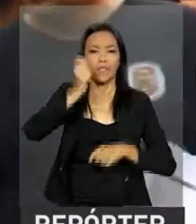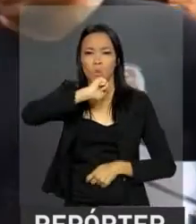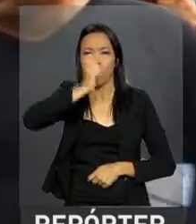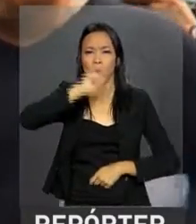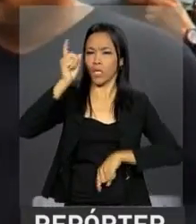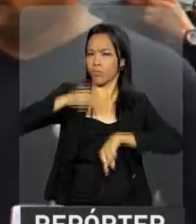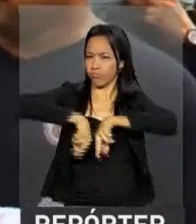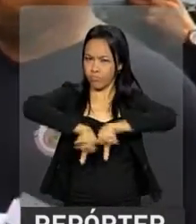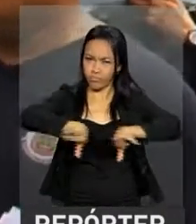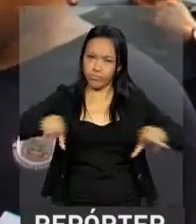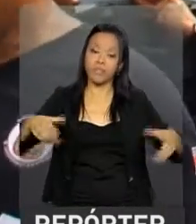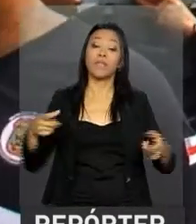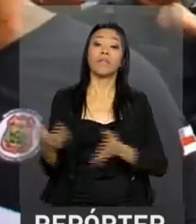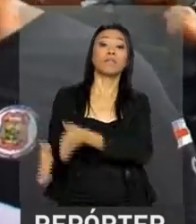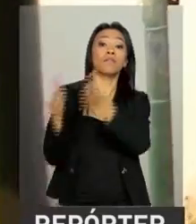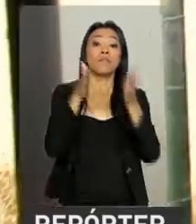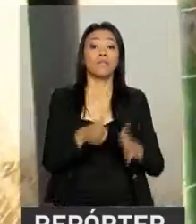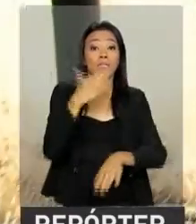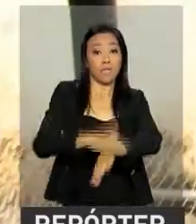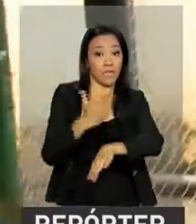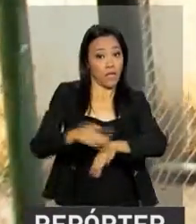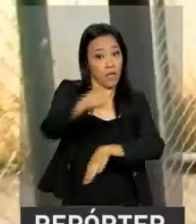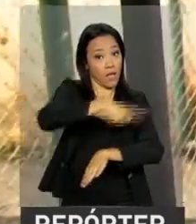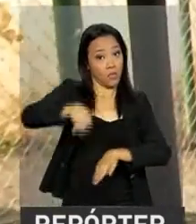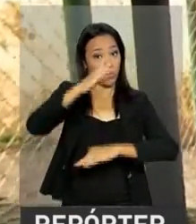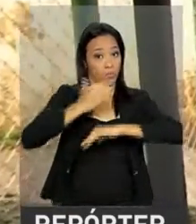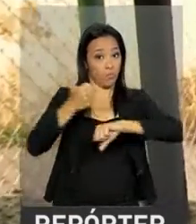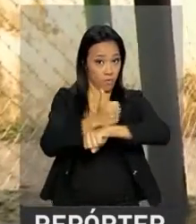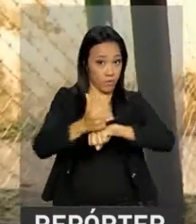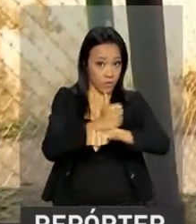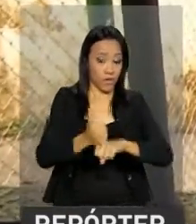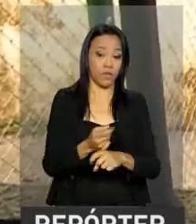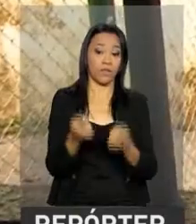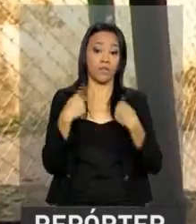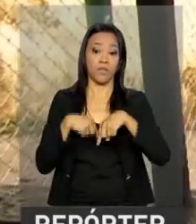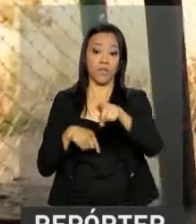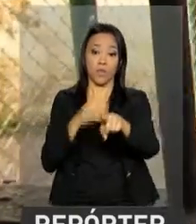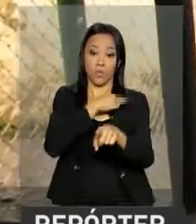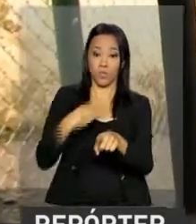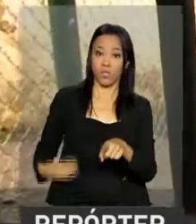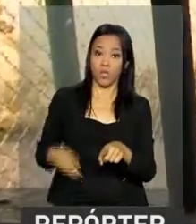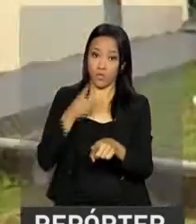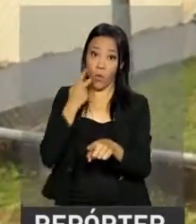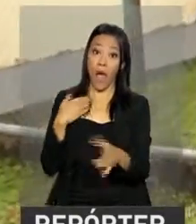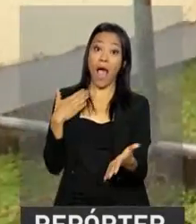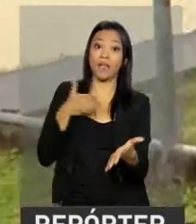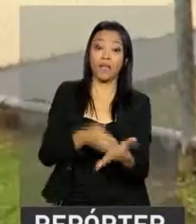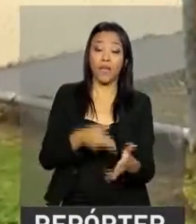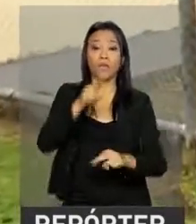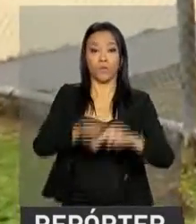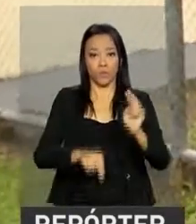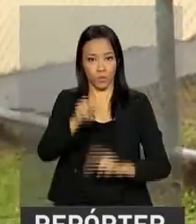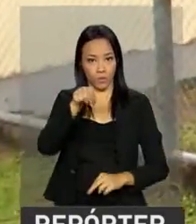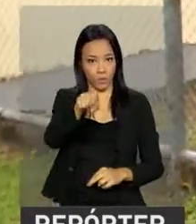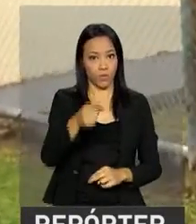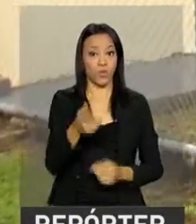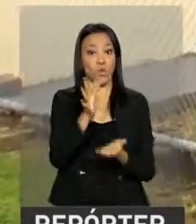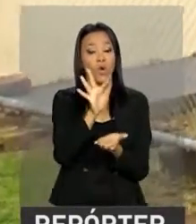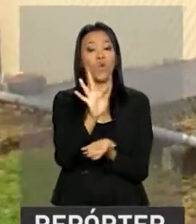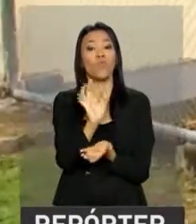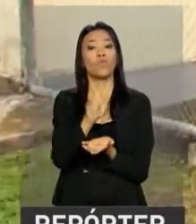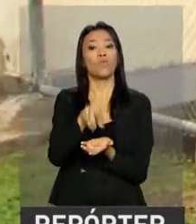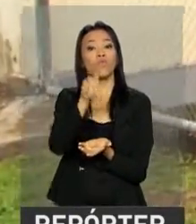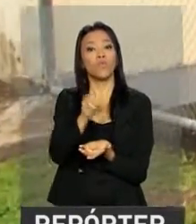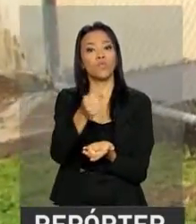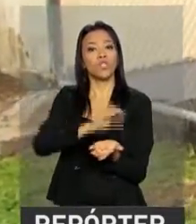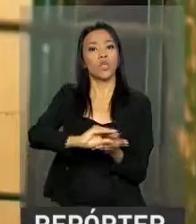a capacitação dos servidores. O ministro Alexandre de Moraes adiantou ainda que até junho o Fundo Penitenciário Nacional vai transferir